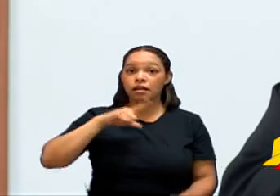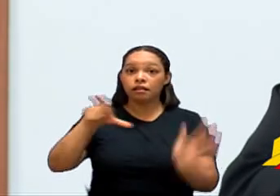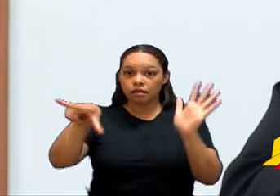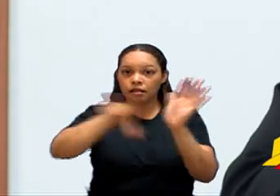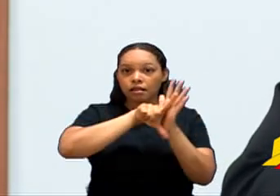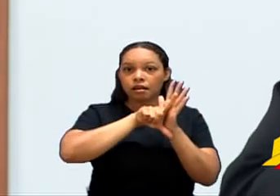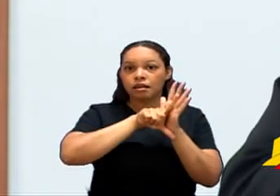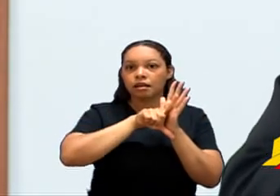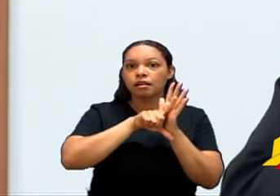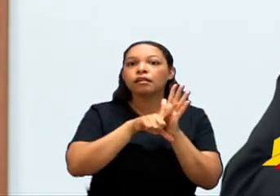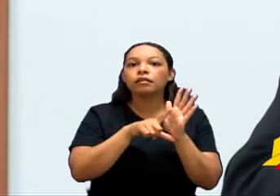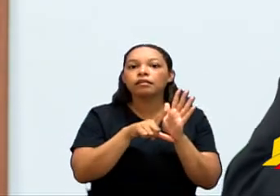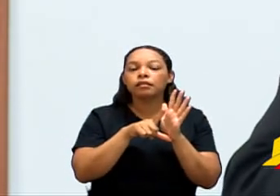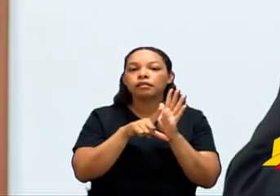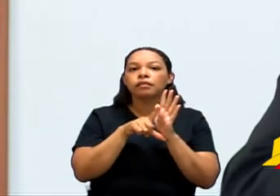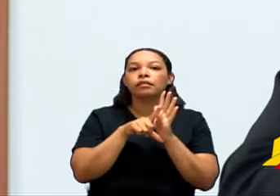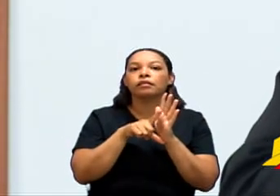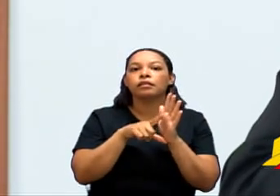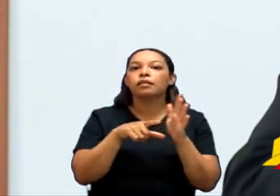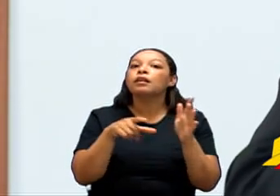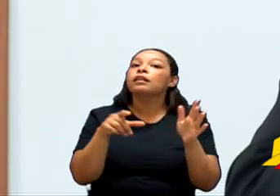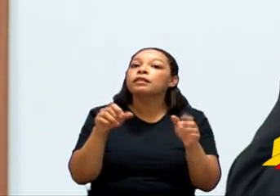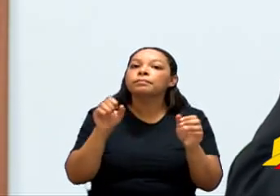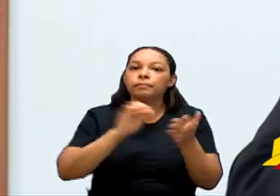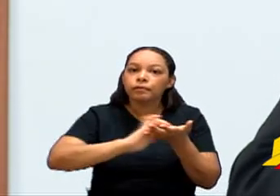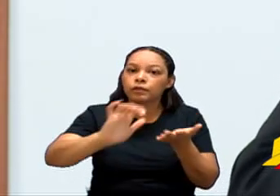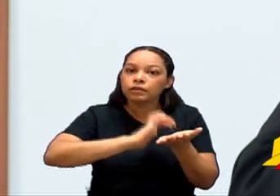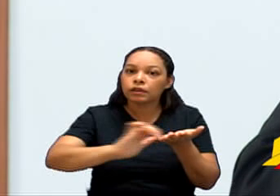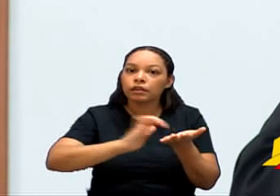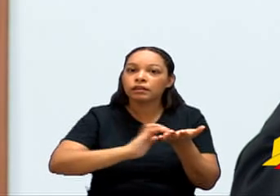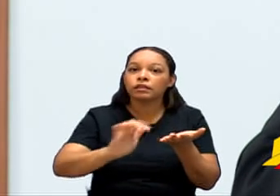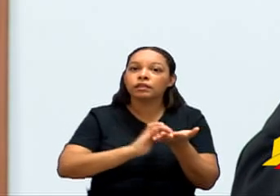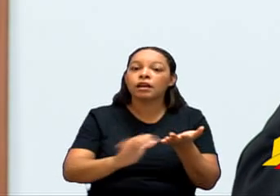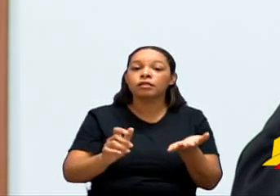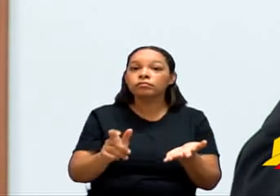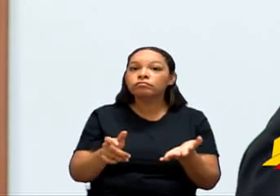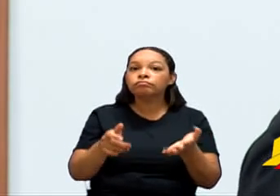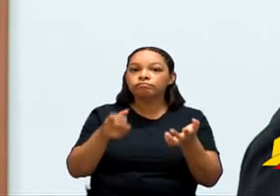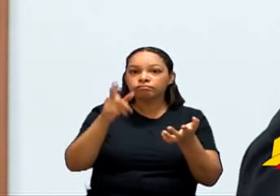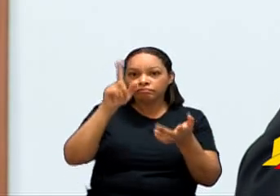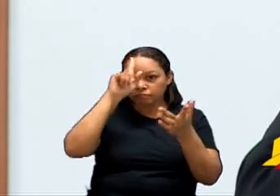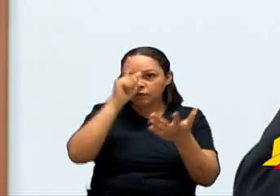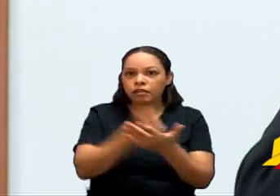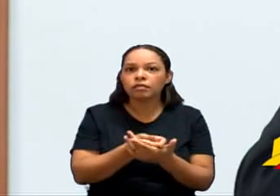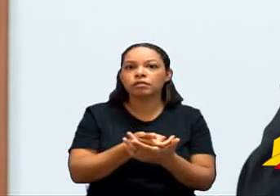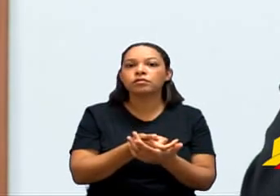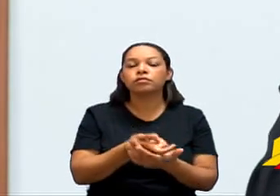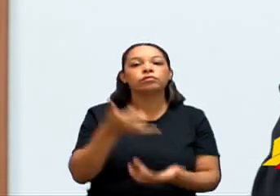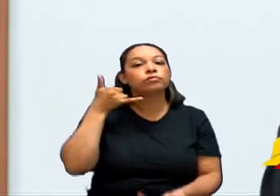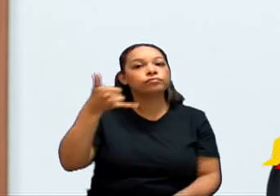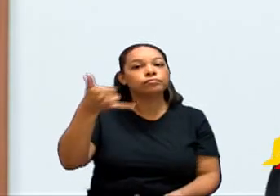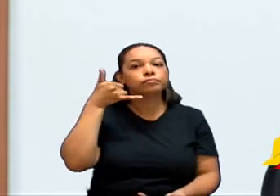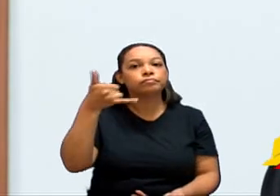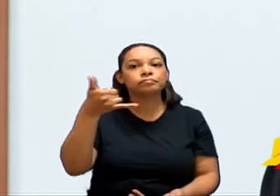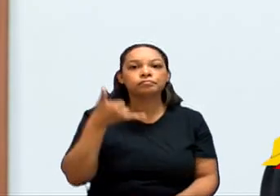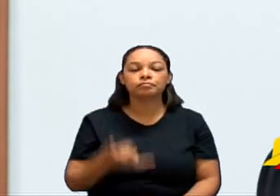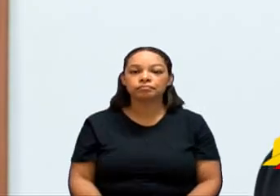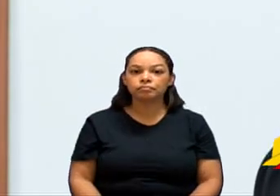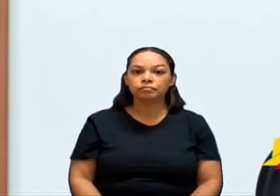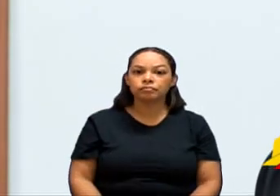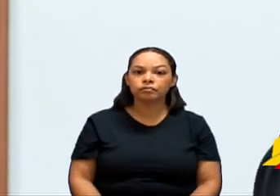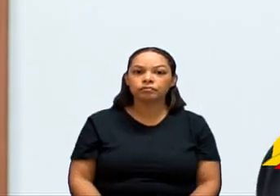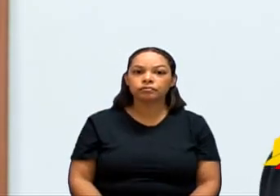que o secretário é obrigado a atender o telefone dos vereadores. É? Nem precisava de lei, exatamente. Então, eu tenho dito, desculpe,